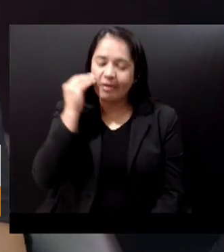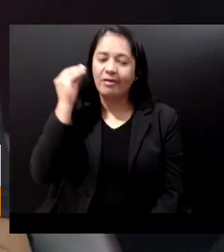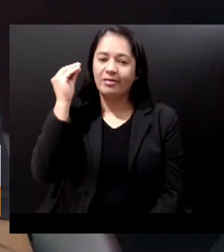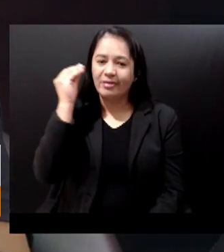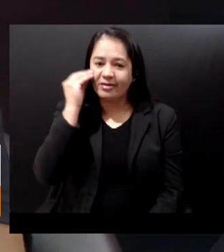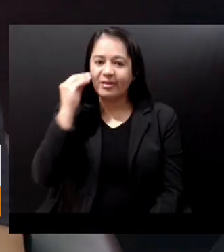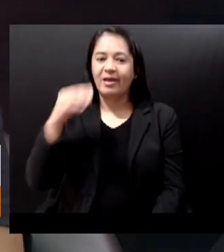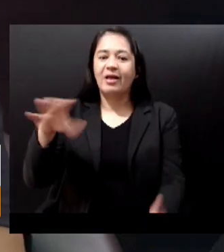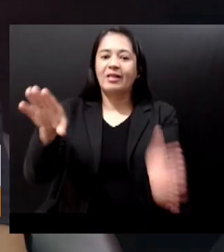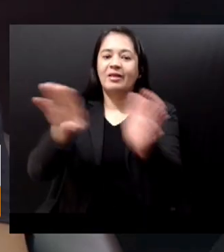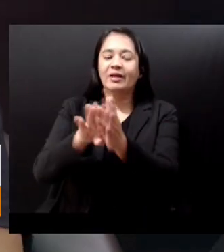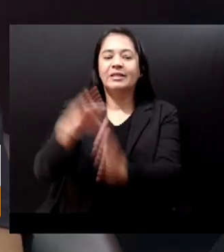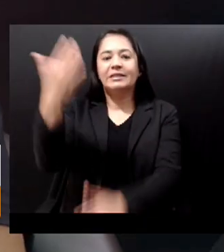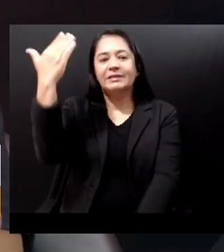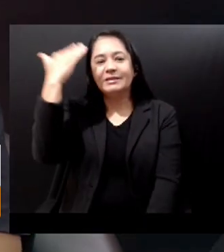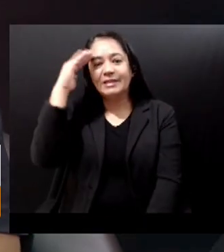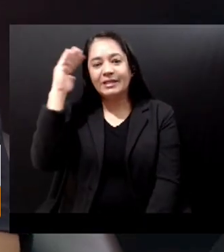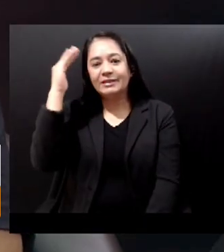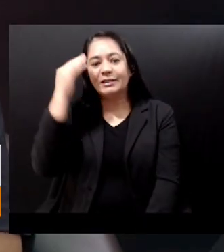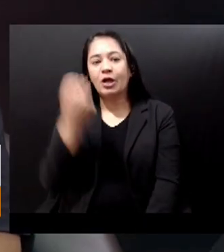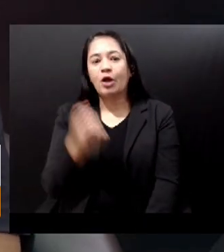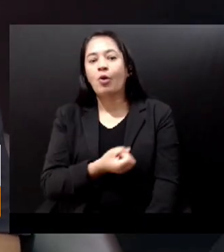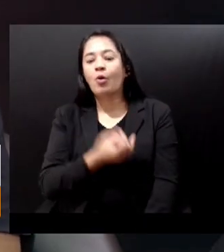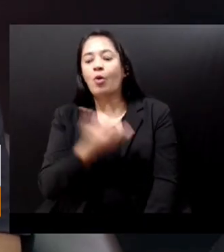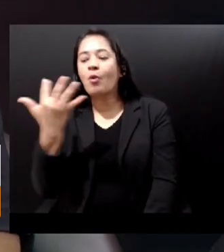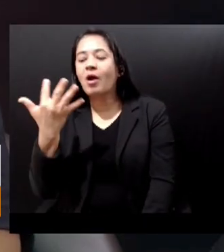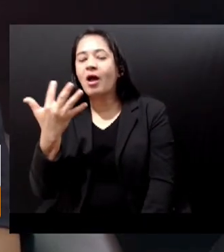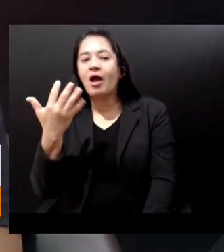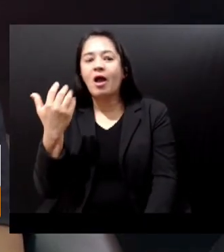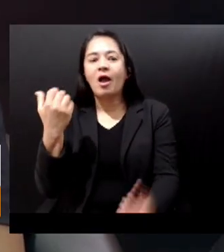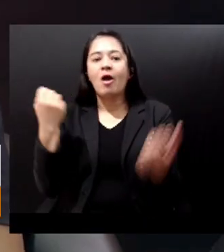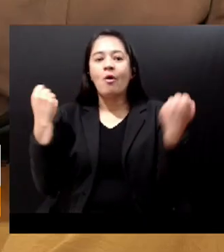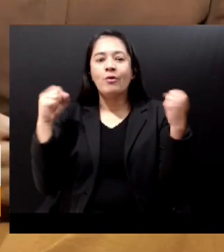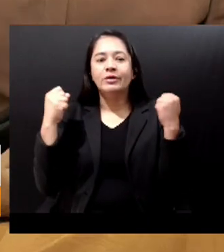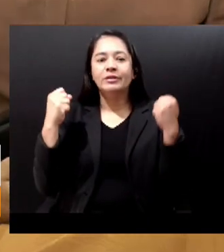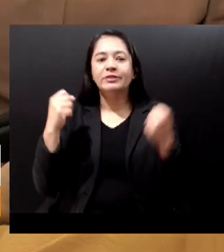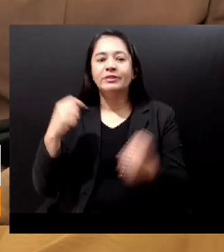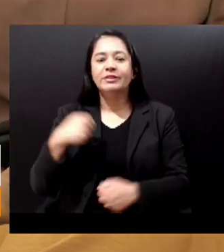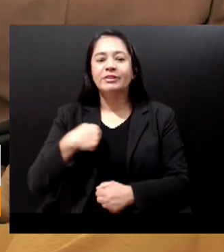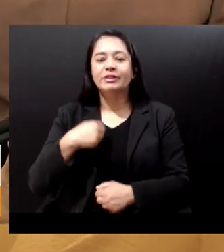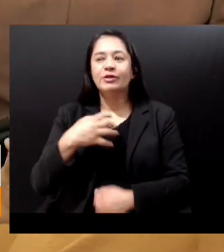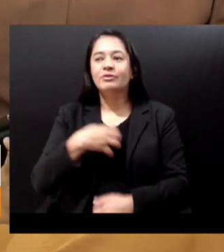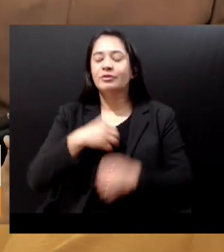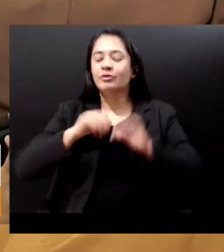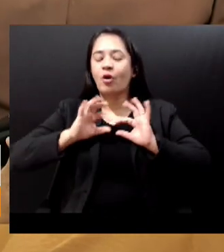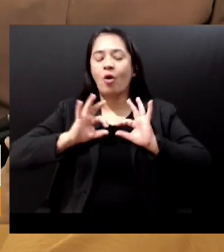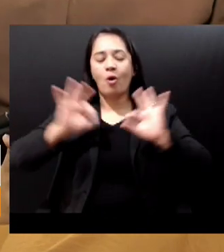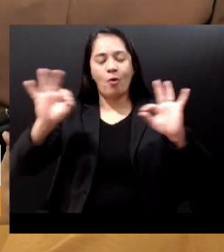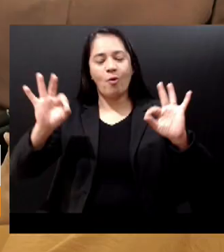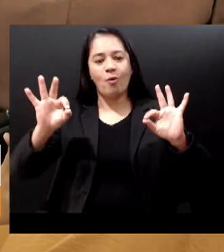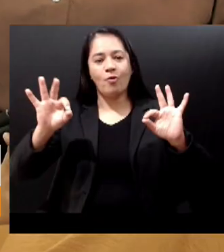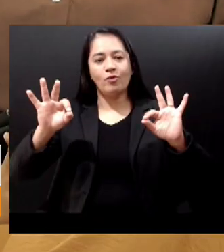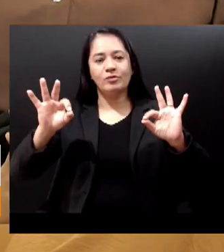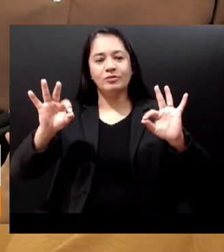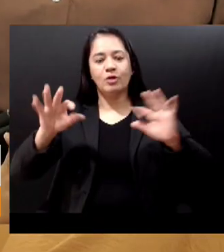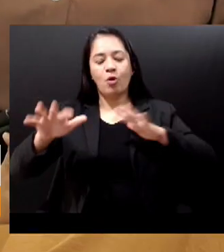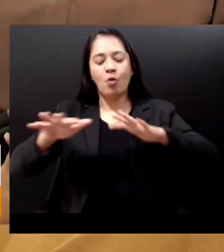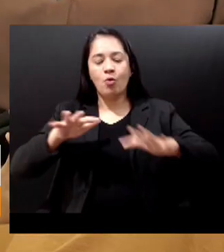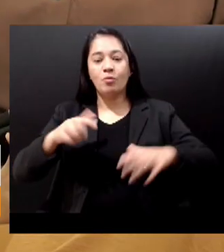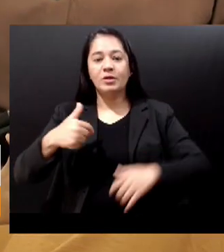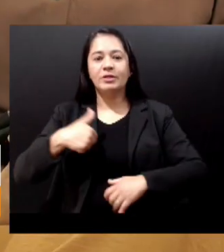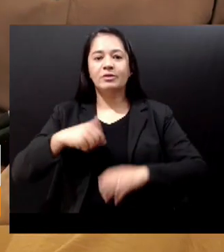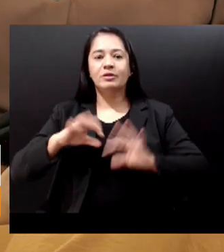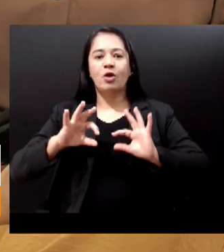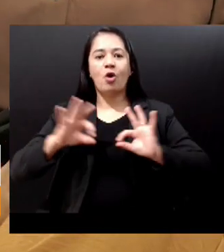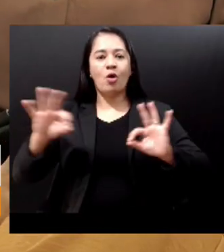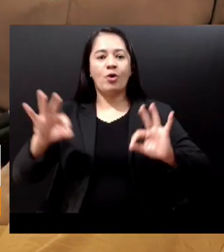entender qual é a atividade que me desliga, Ah, qual é o perfeito. movimento que me desliga. Por Muito exemplo,